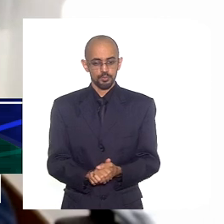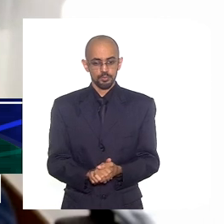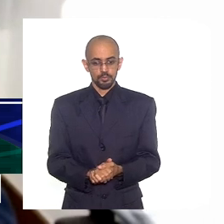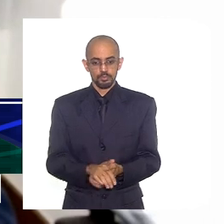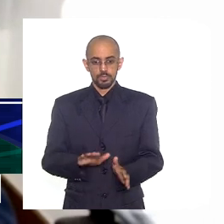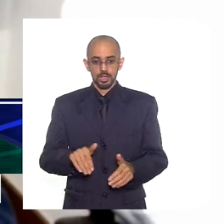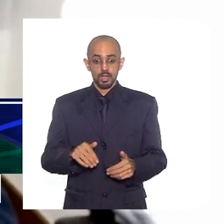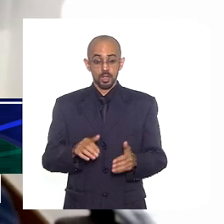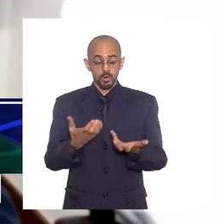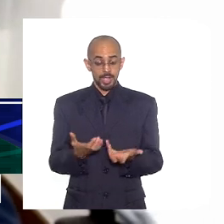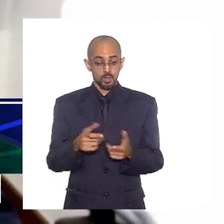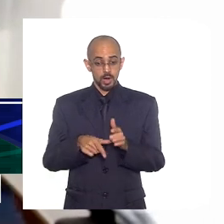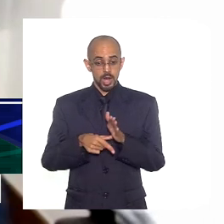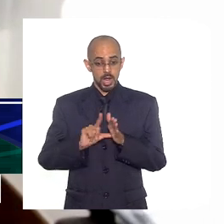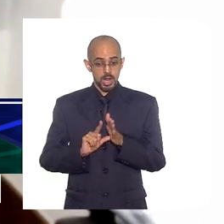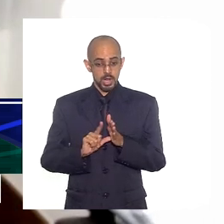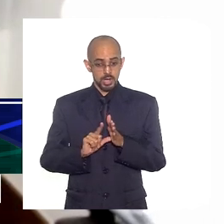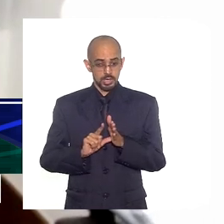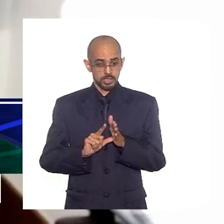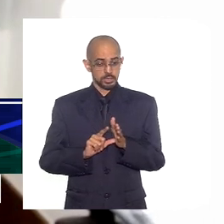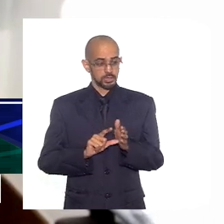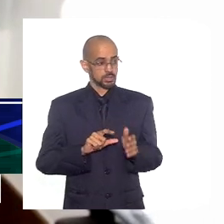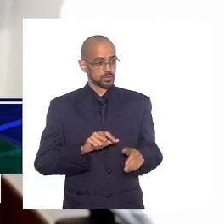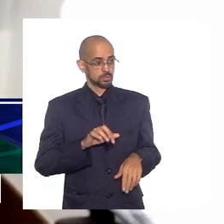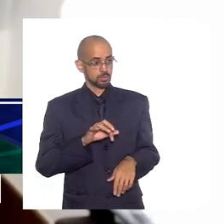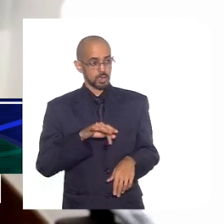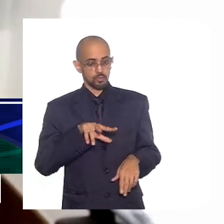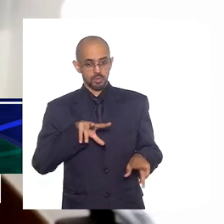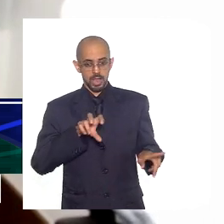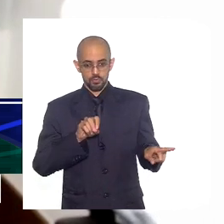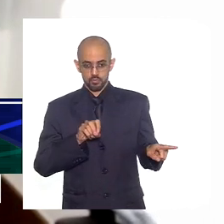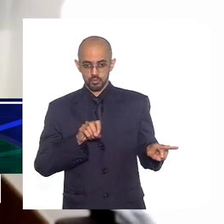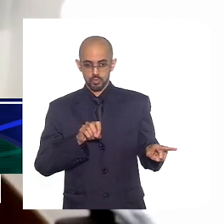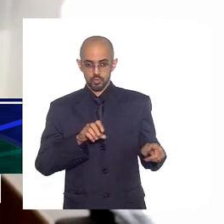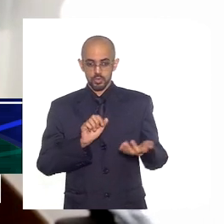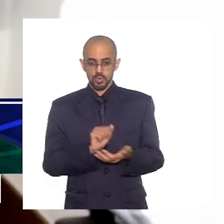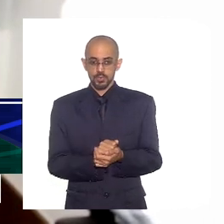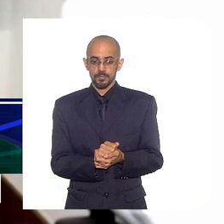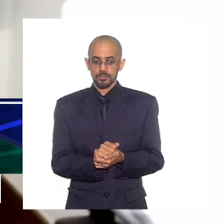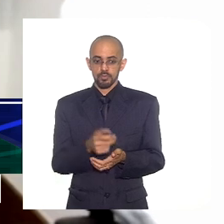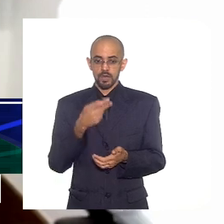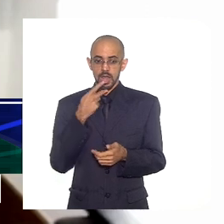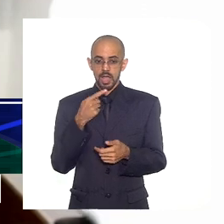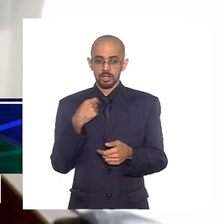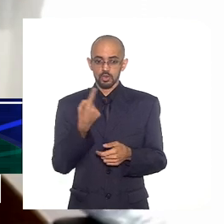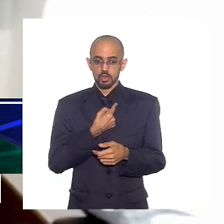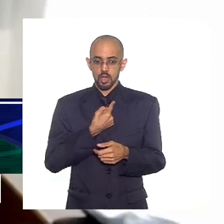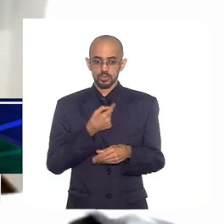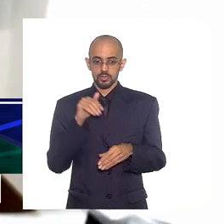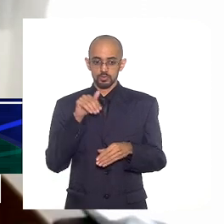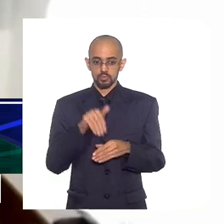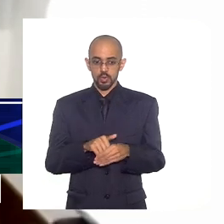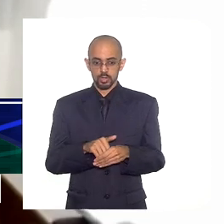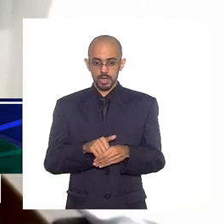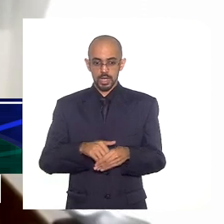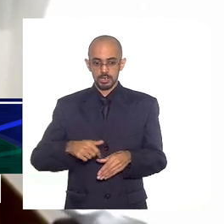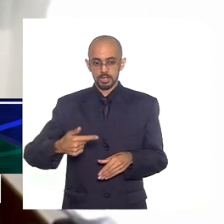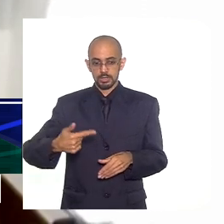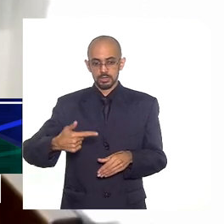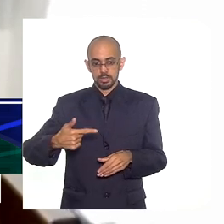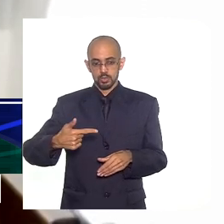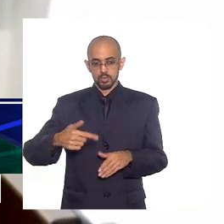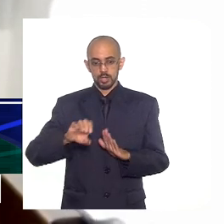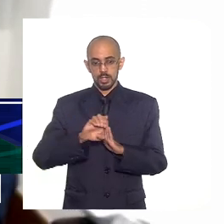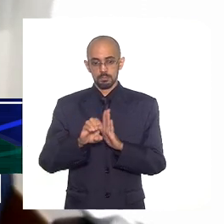quero, antes de passar a palavra para o deputado Flávio Serafim, dizer que nós vamos votar em segunda discussão a emenda